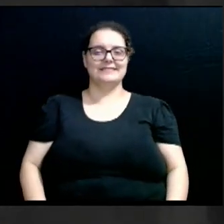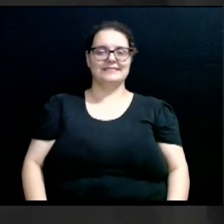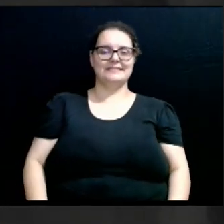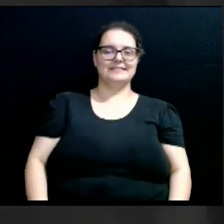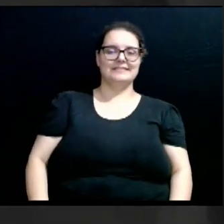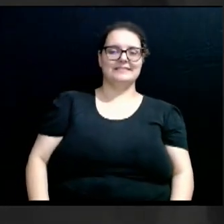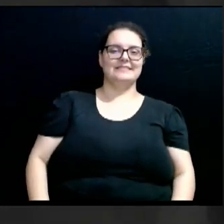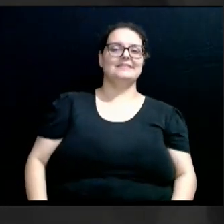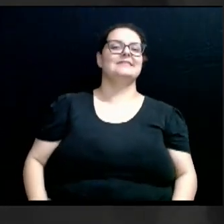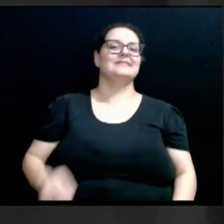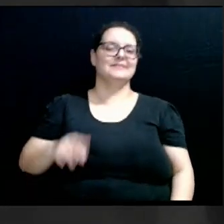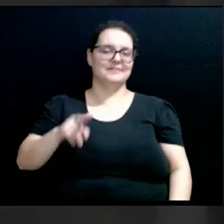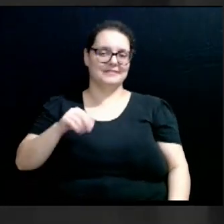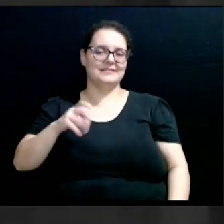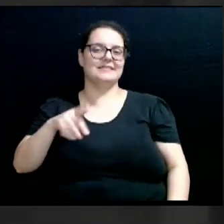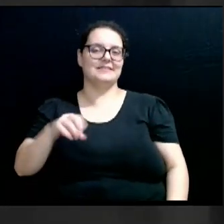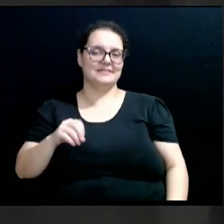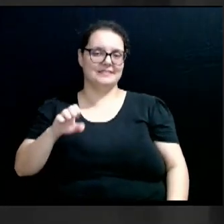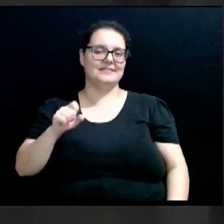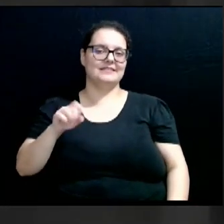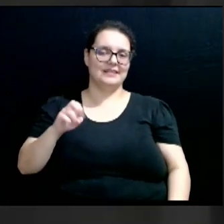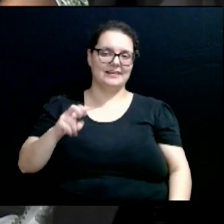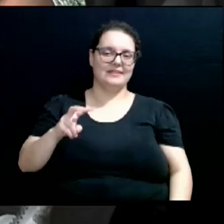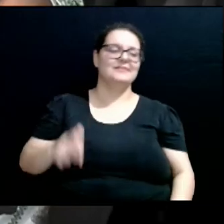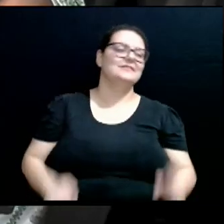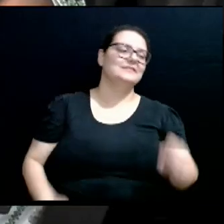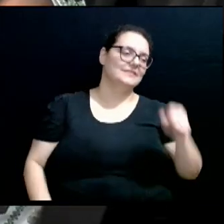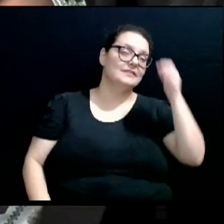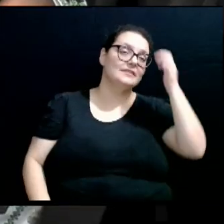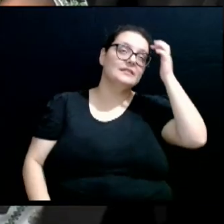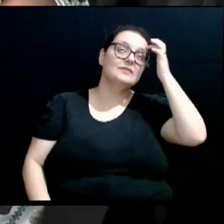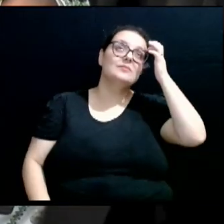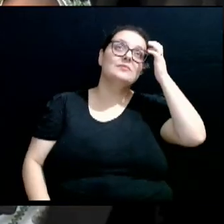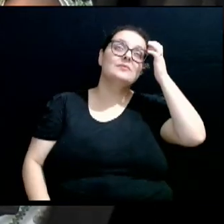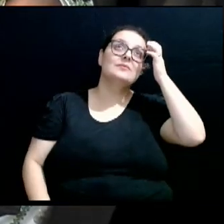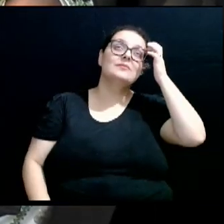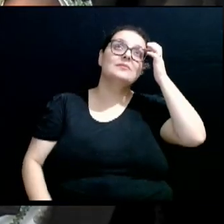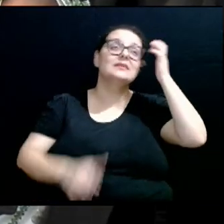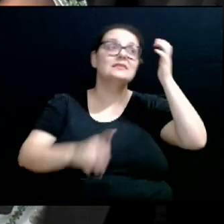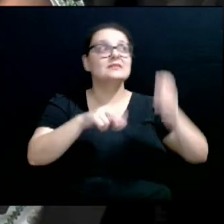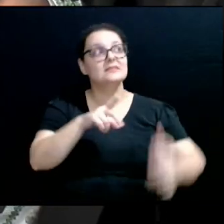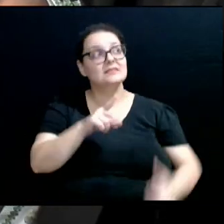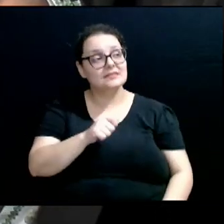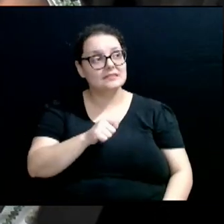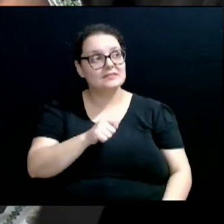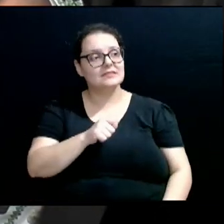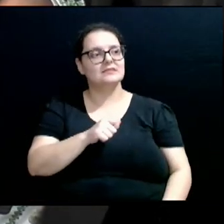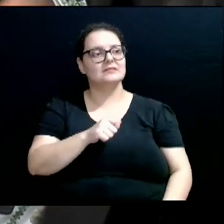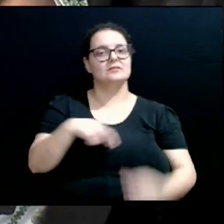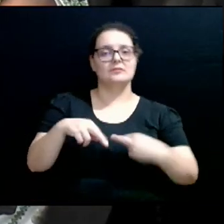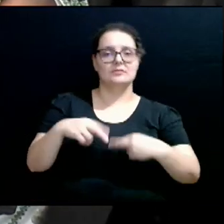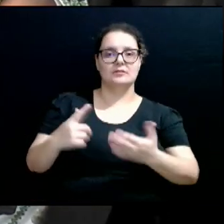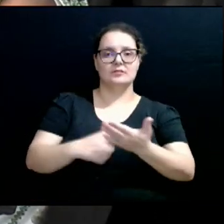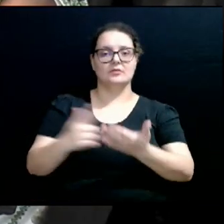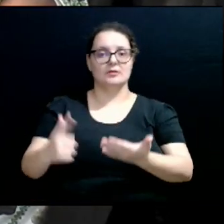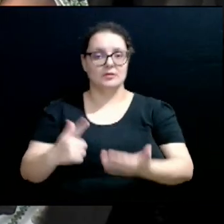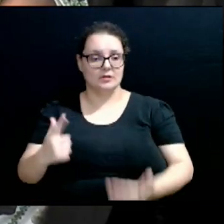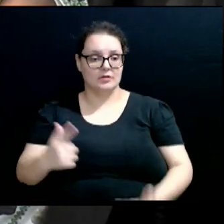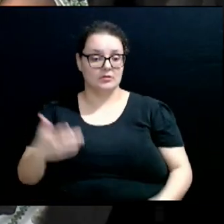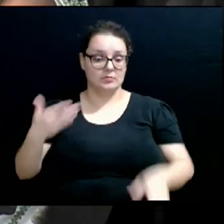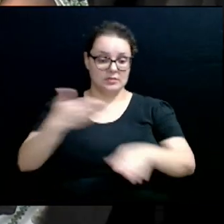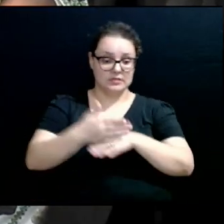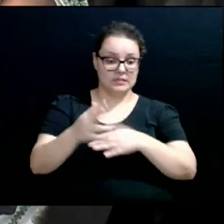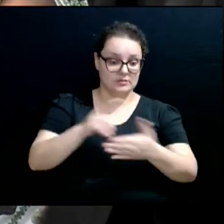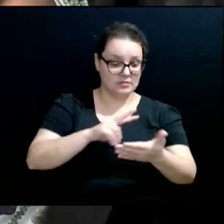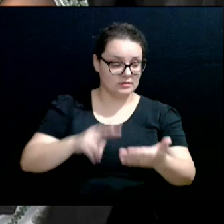Estável. Ô Danda, mas nessa questão da literatura e do acesso à leitura, como